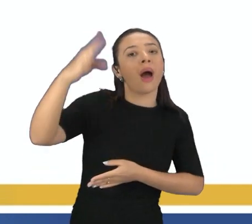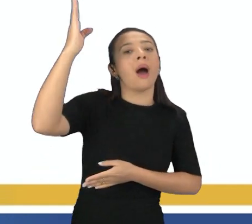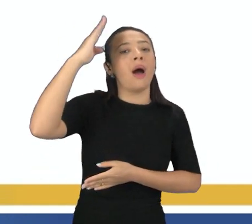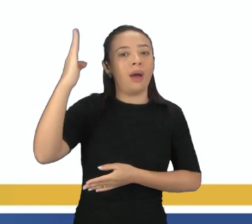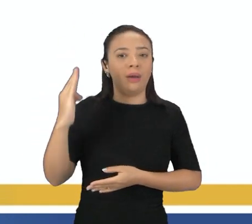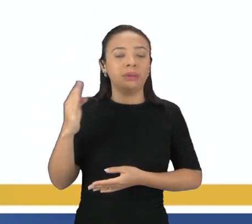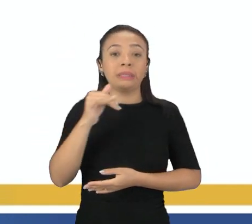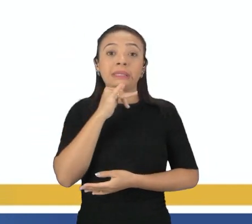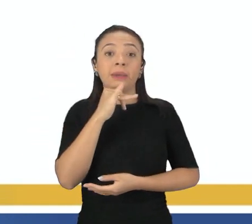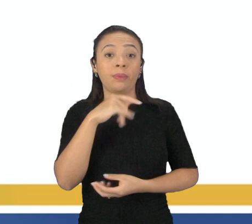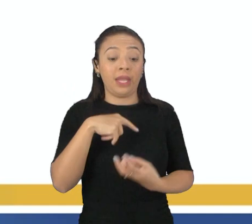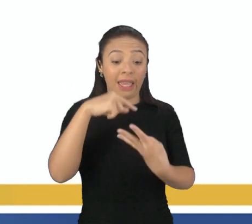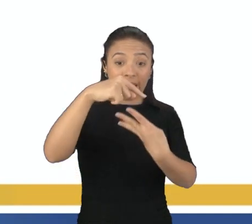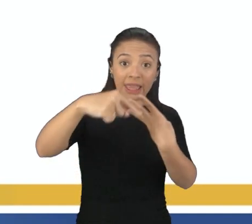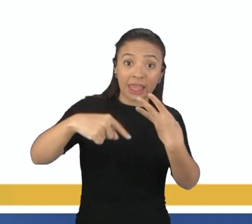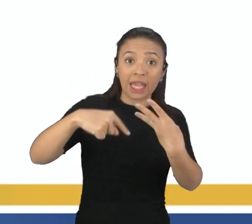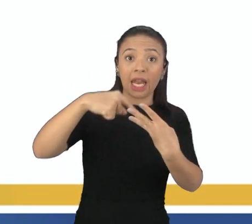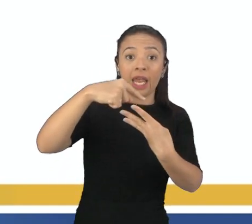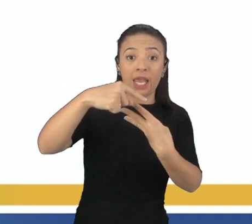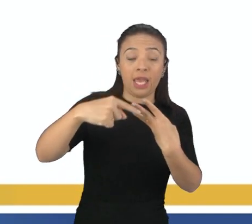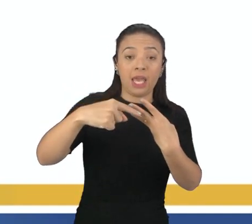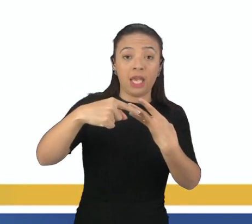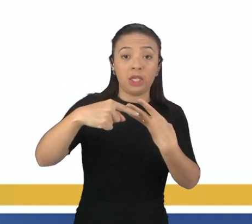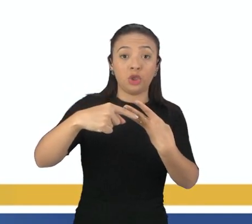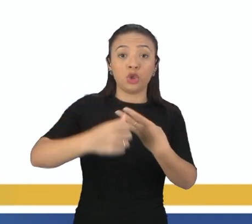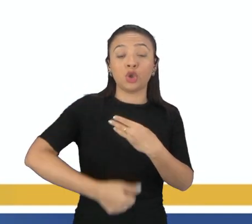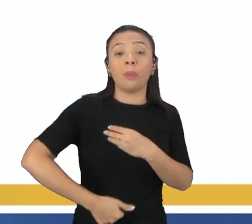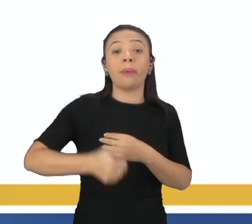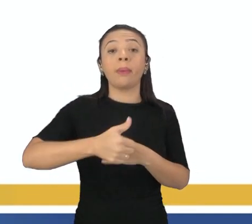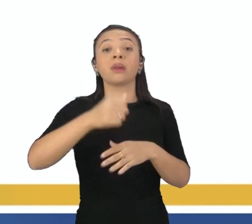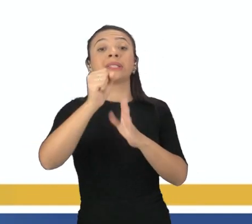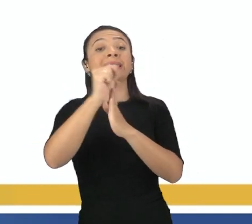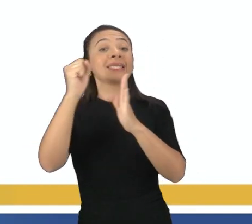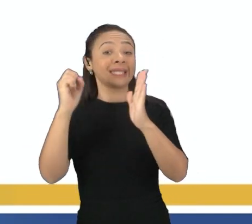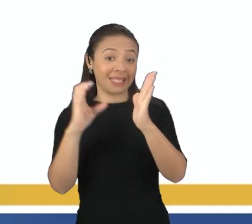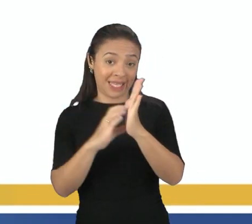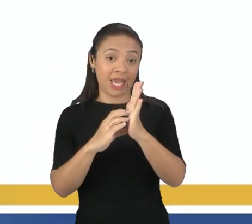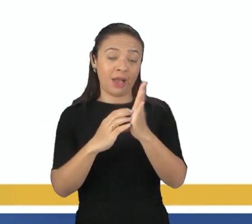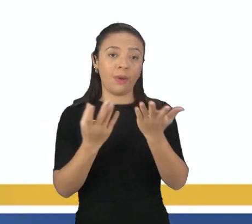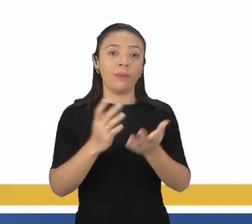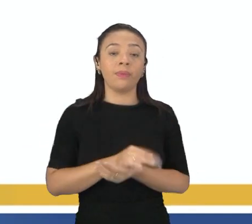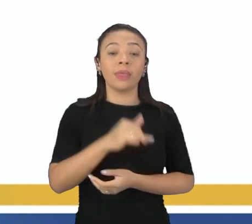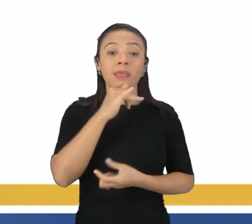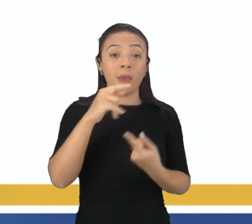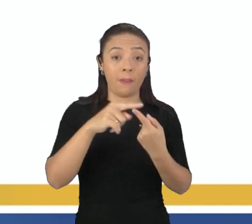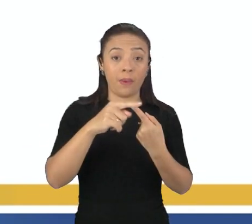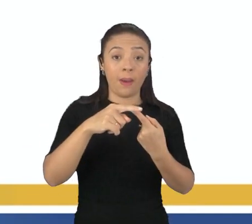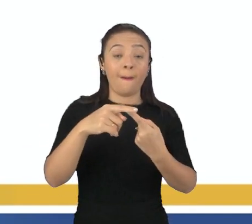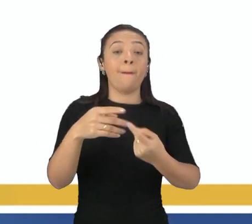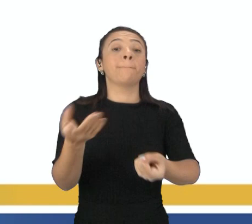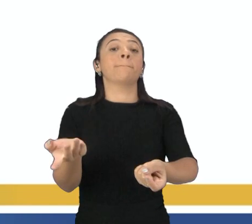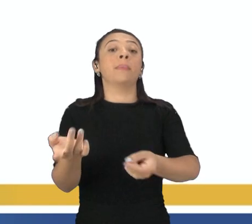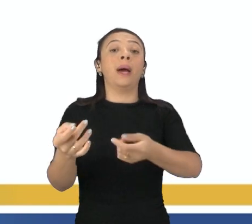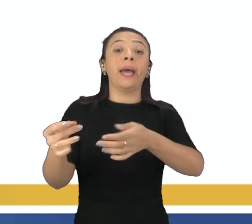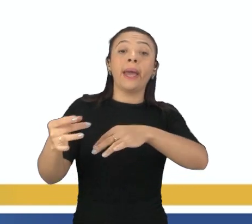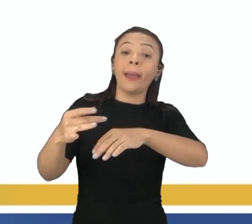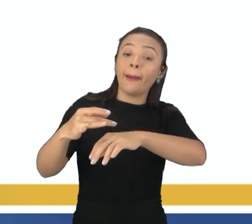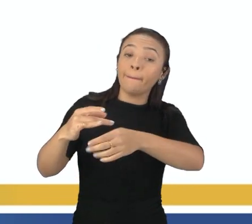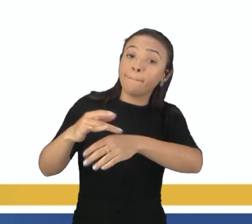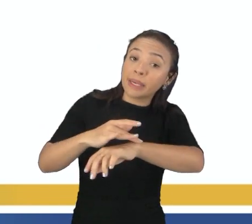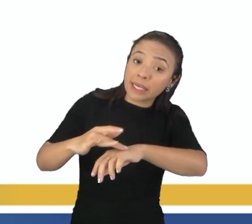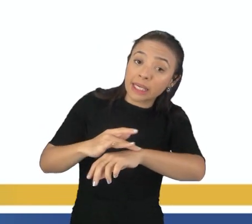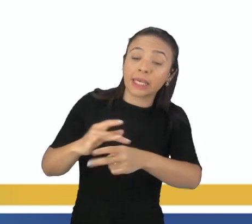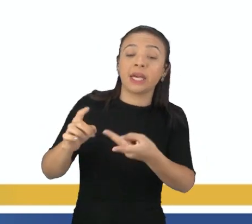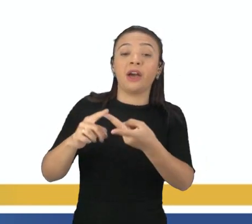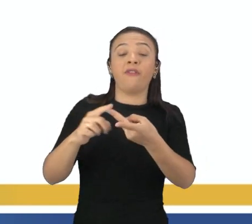indicam a influência de 3 raças nos primeiros séculos da colonização: a raça branca, a raça vermelha e a